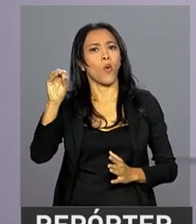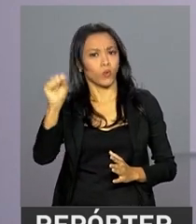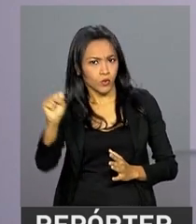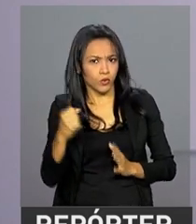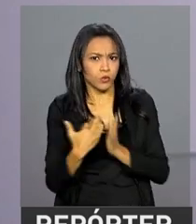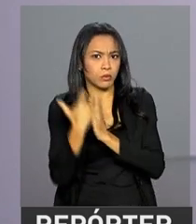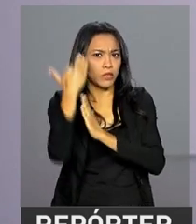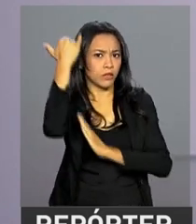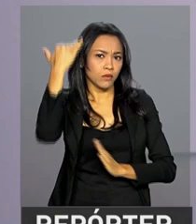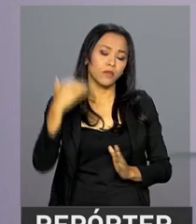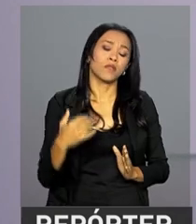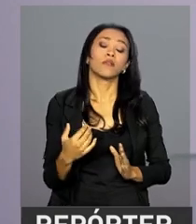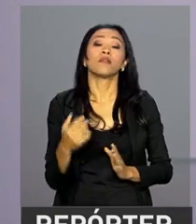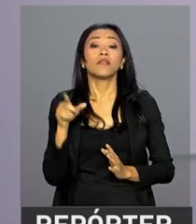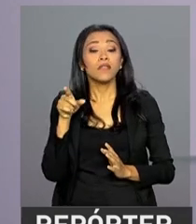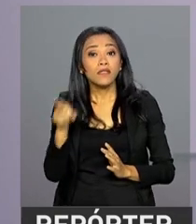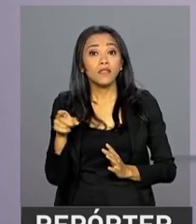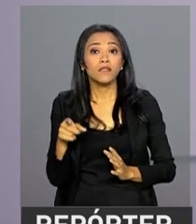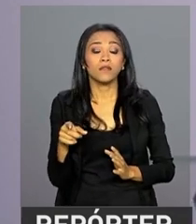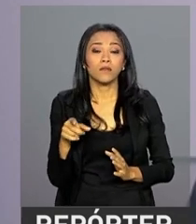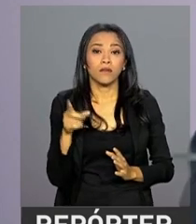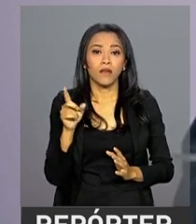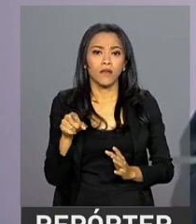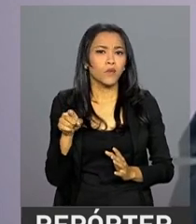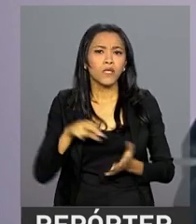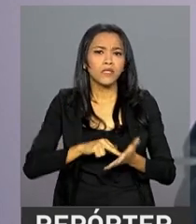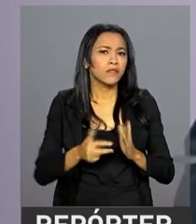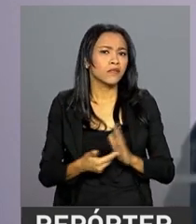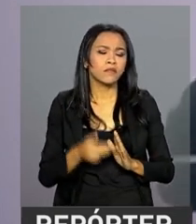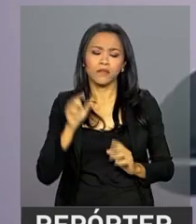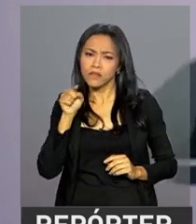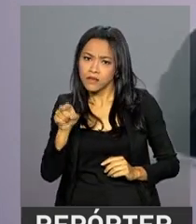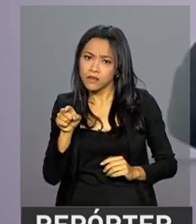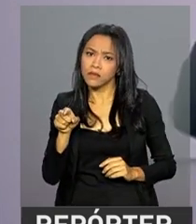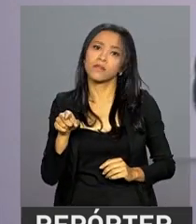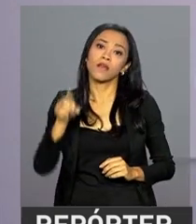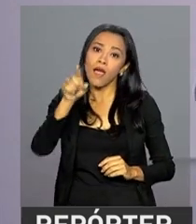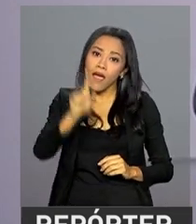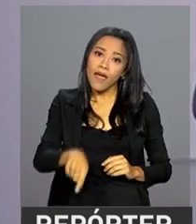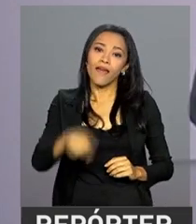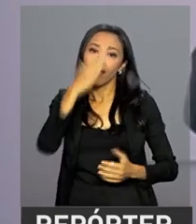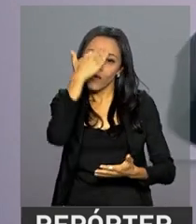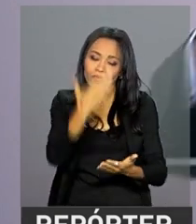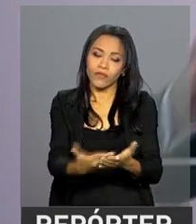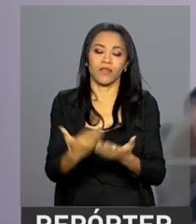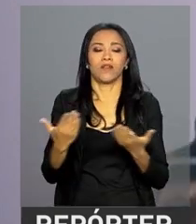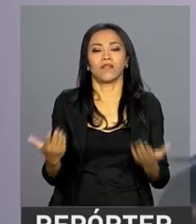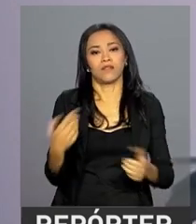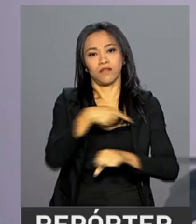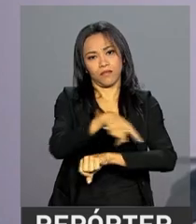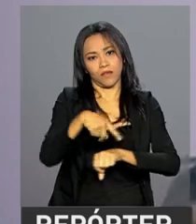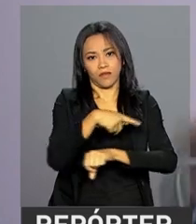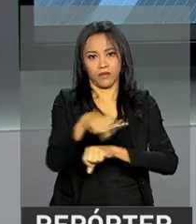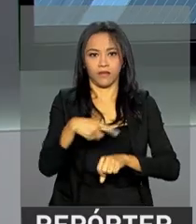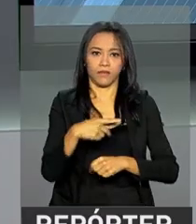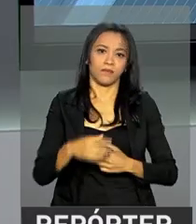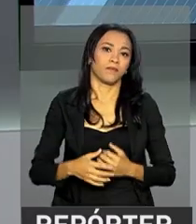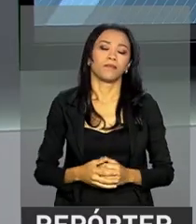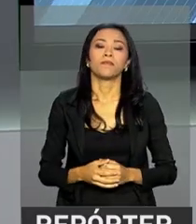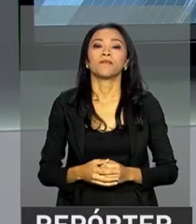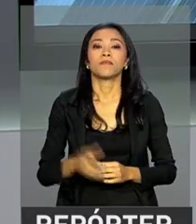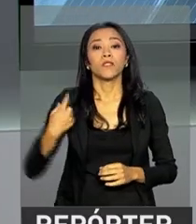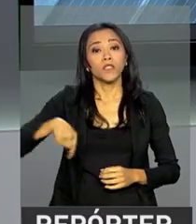obtida desde que se instalou o índice zew de o que significa isso significa confiança no nosso país